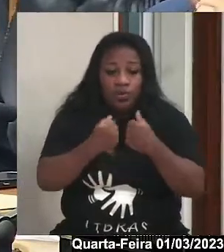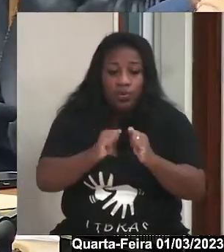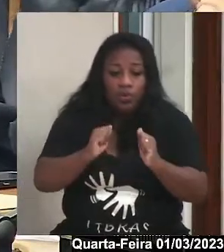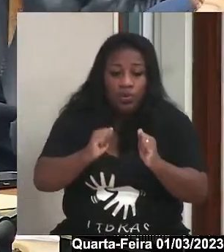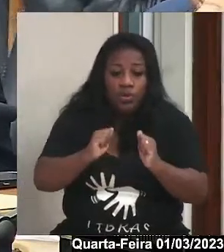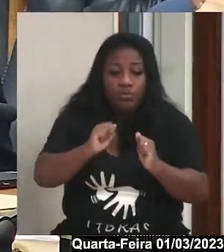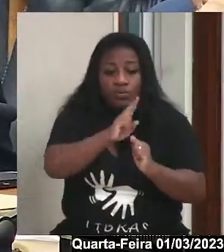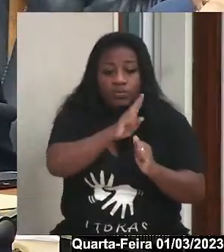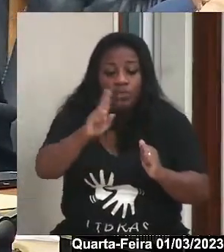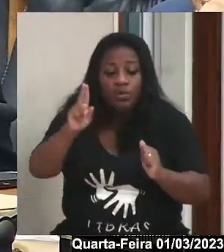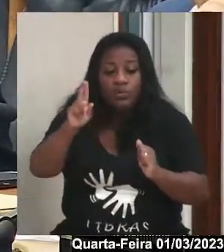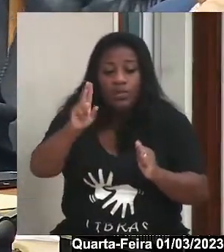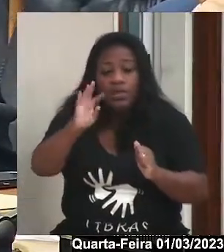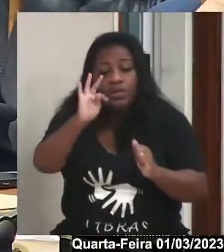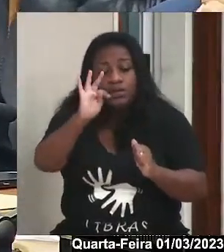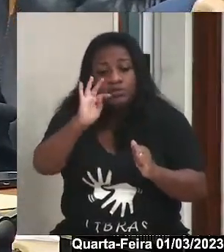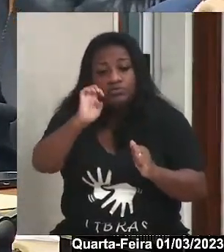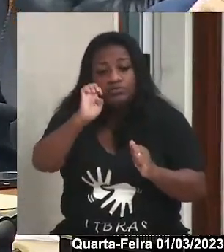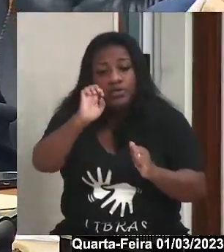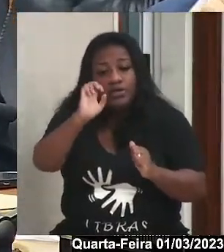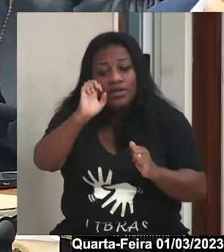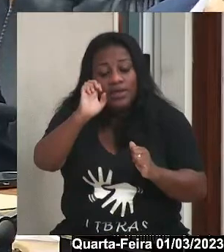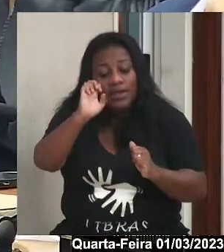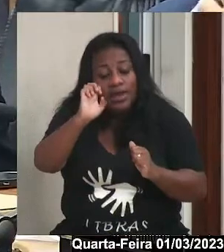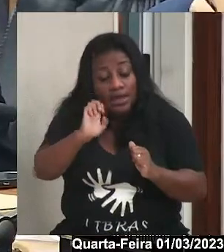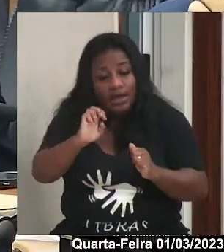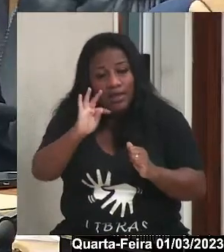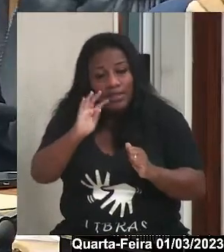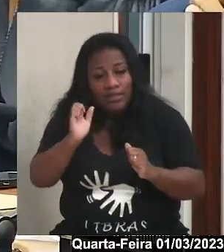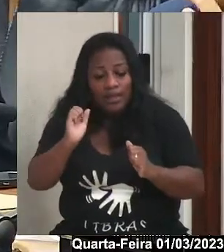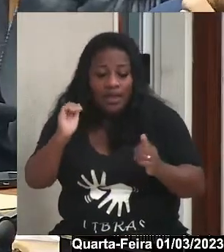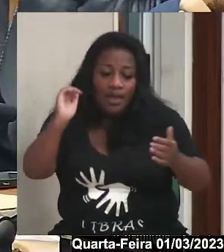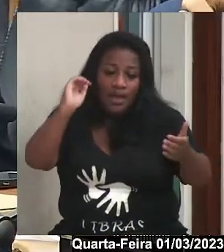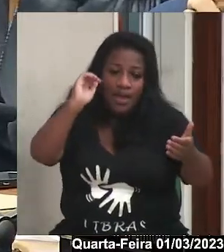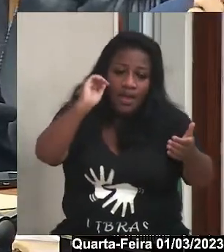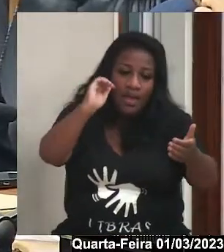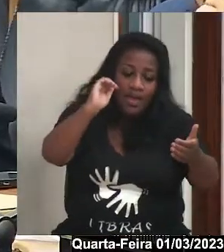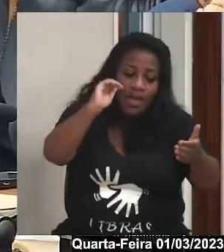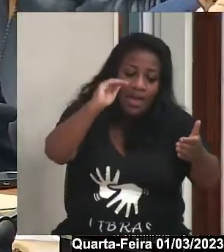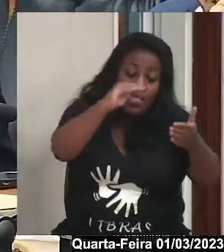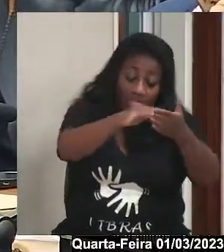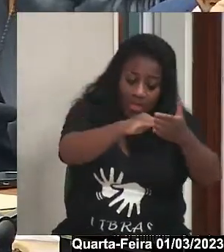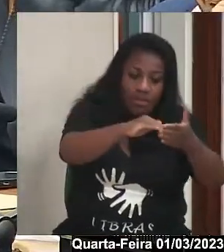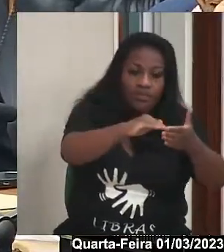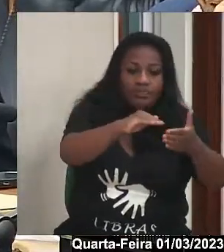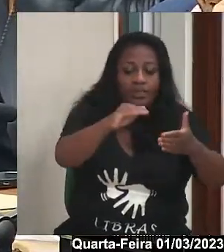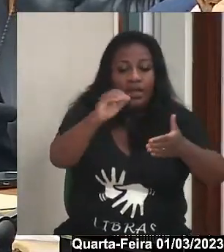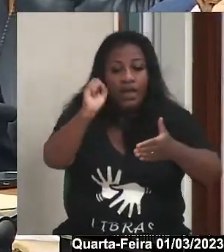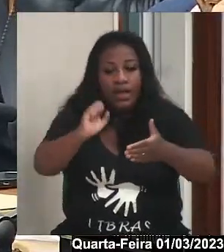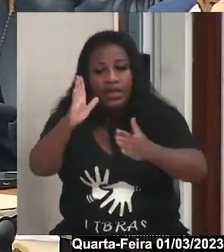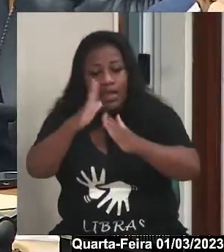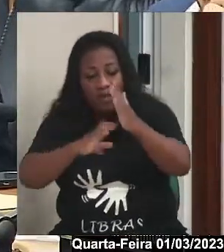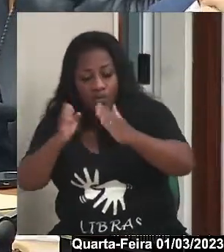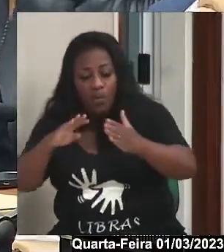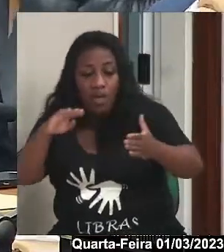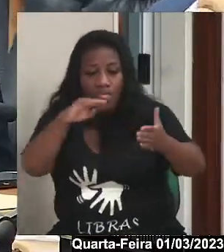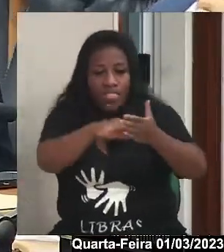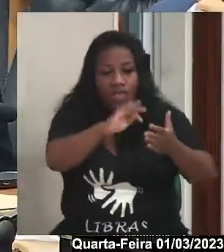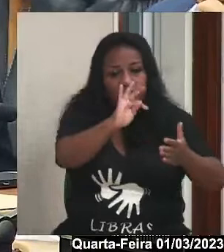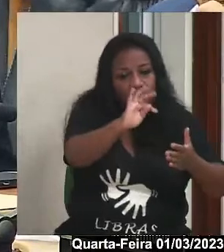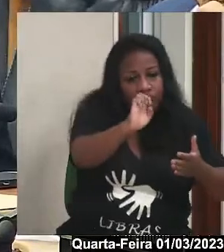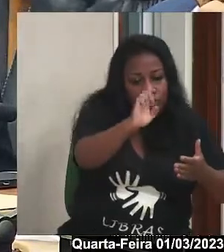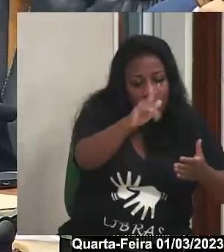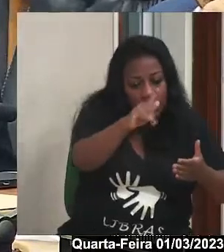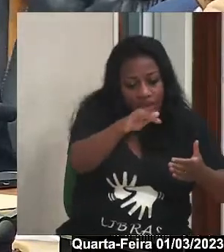vereador Índio, é uma linha muito importante para a nossa região, Betinho. Ali da região do Santo Eduardo, era uma